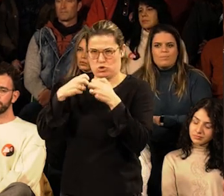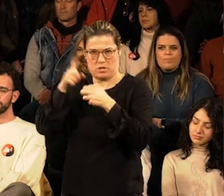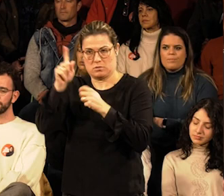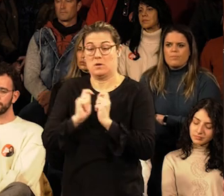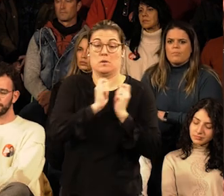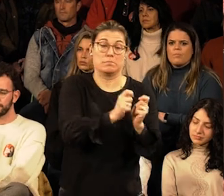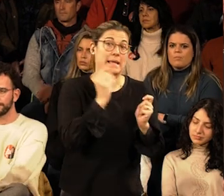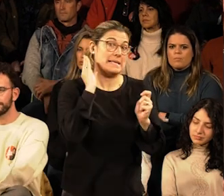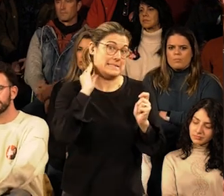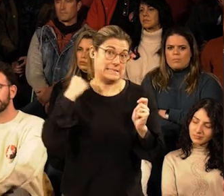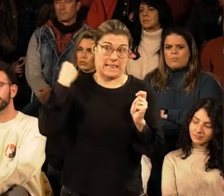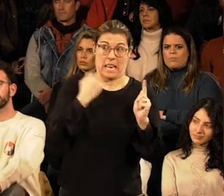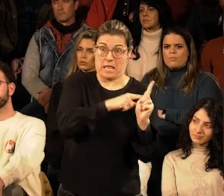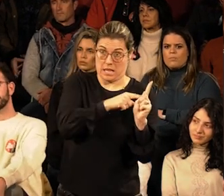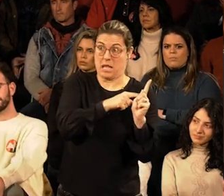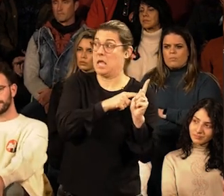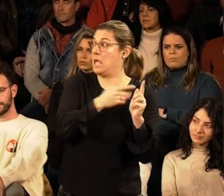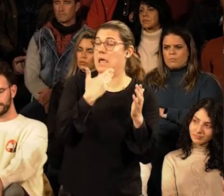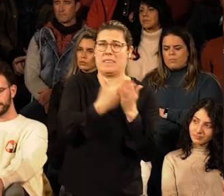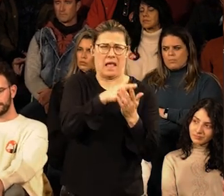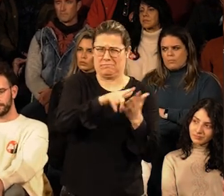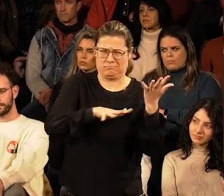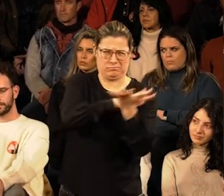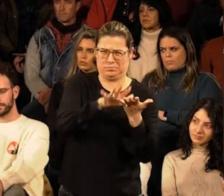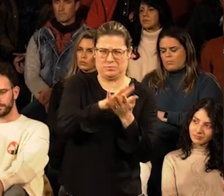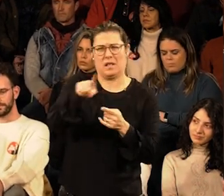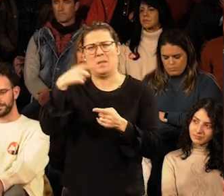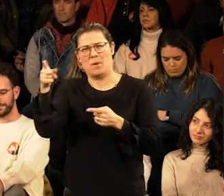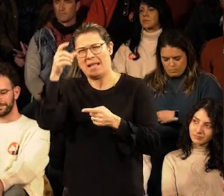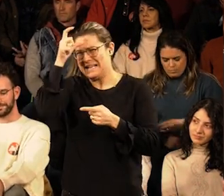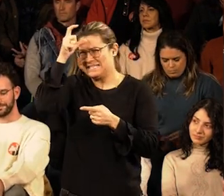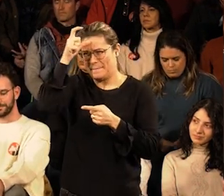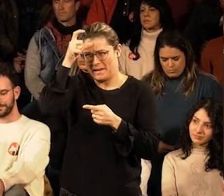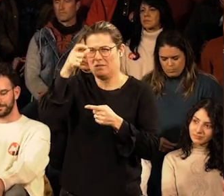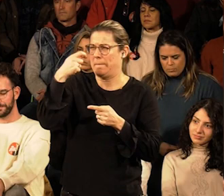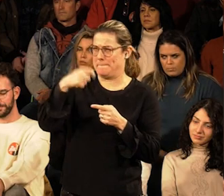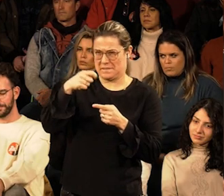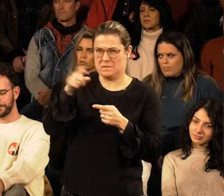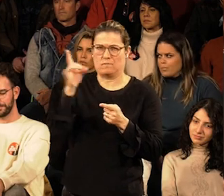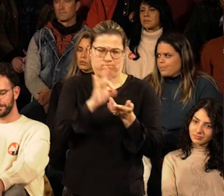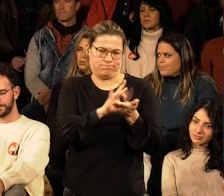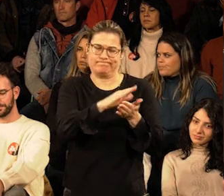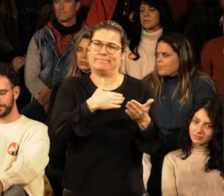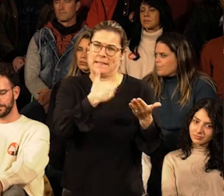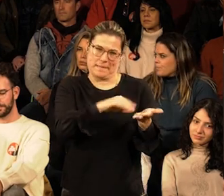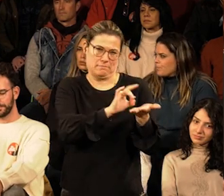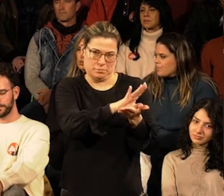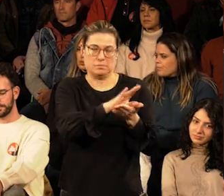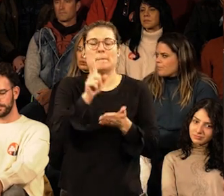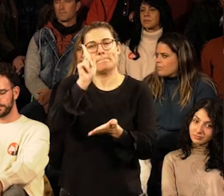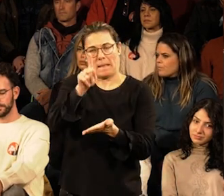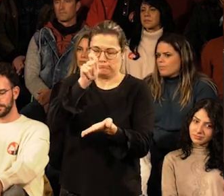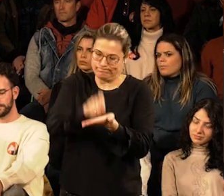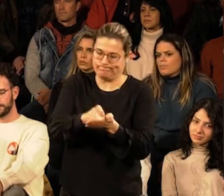Santana um desastre que terminou com o presidente Jorge champo a demiti-lo e a convocar